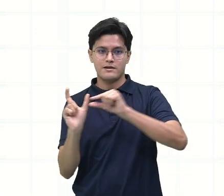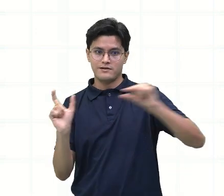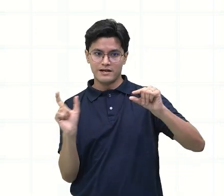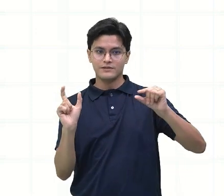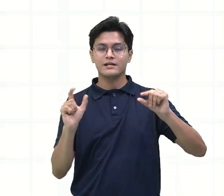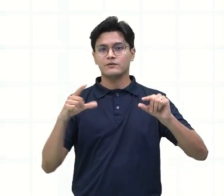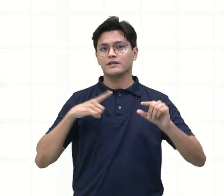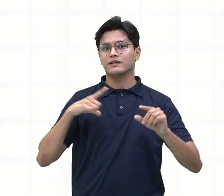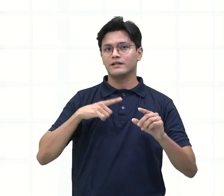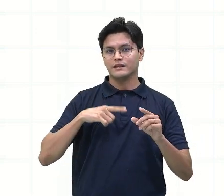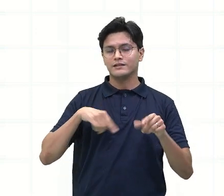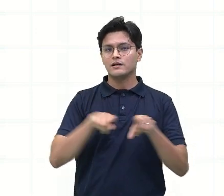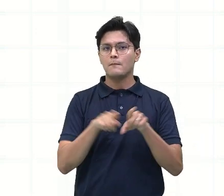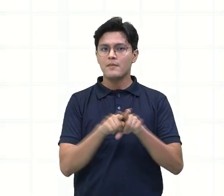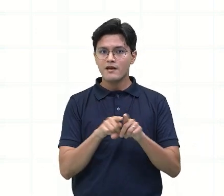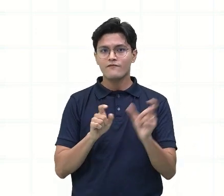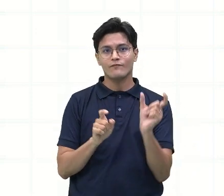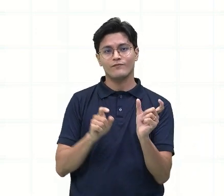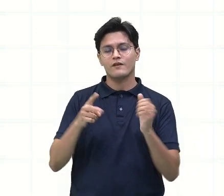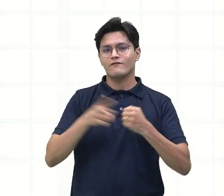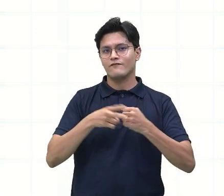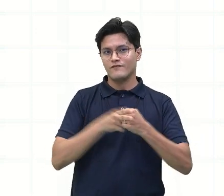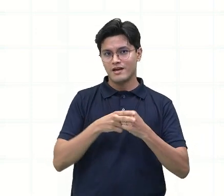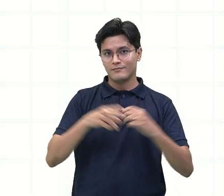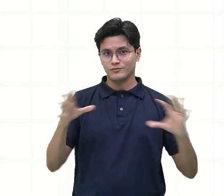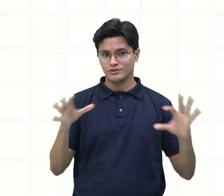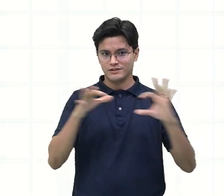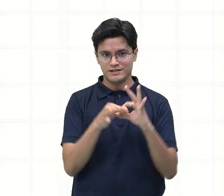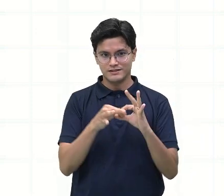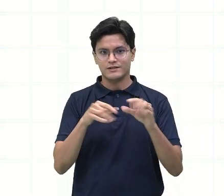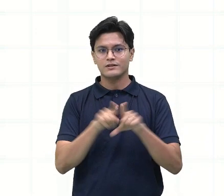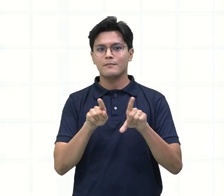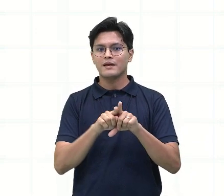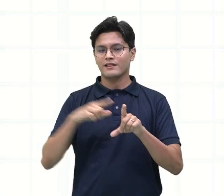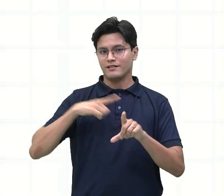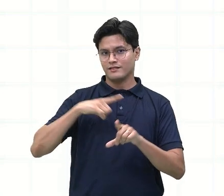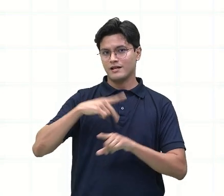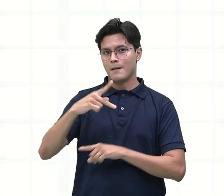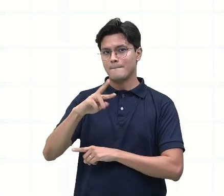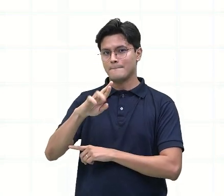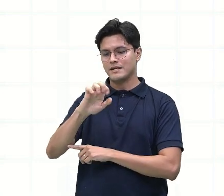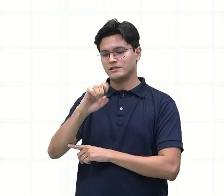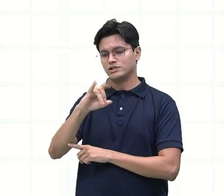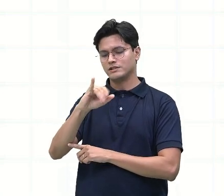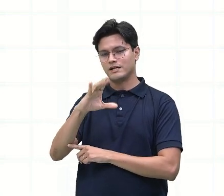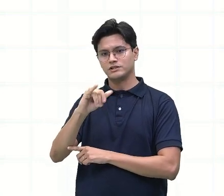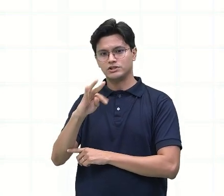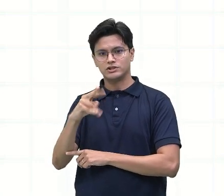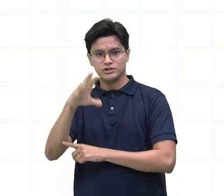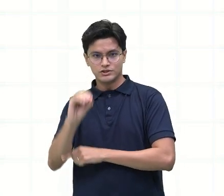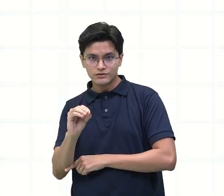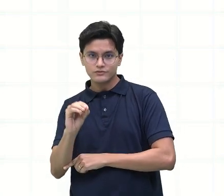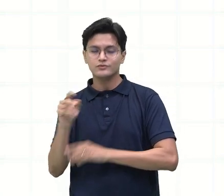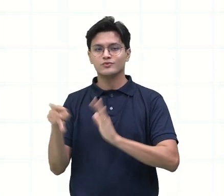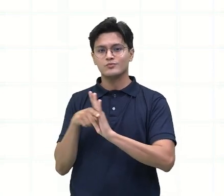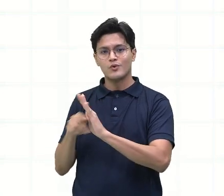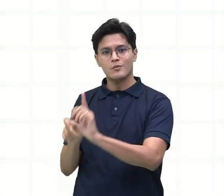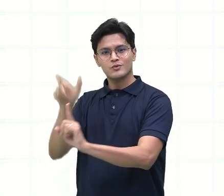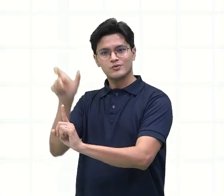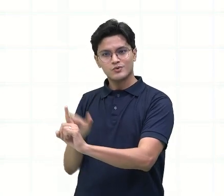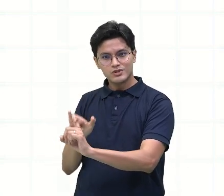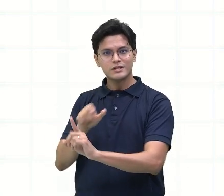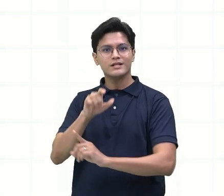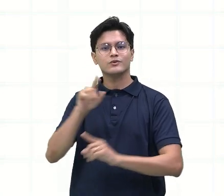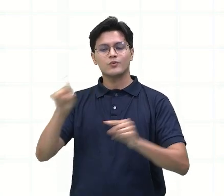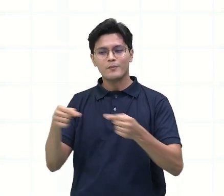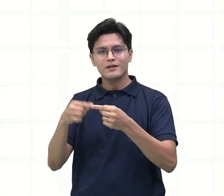sujeito vai ser doentes, tá? Então, nós temos aí um predicado nominal, nesse exemplo aqui de baixo. Então,